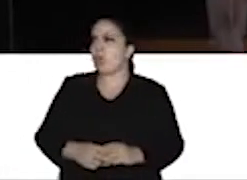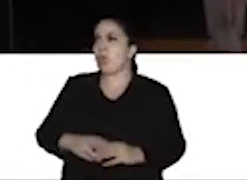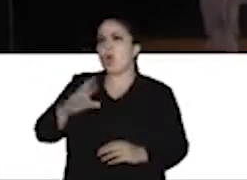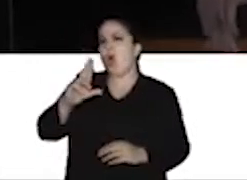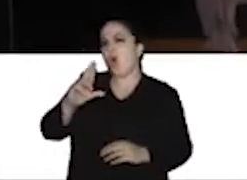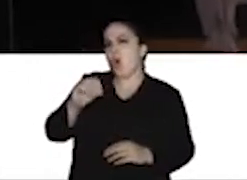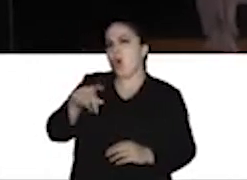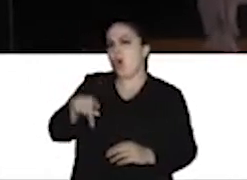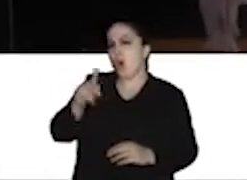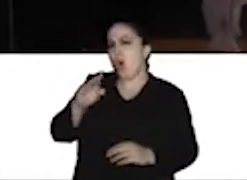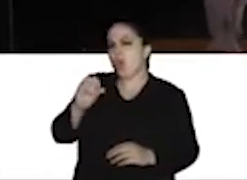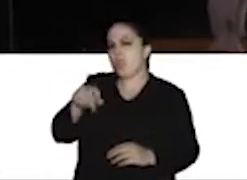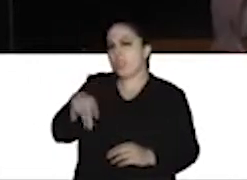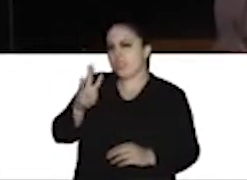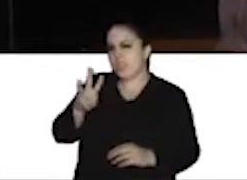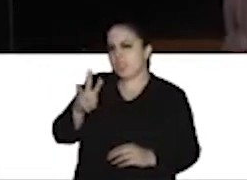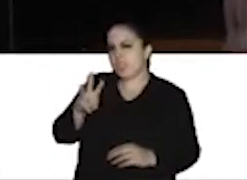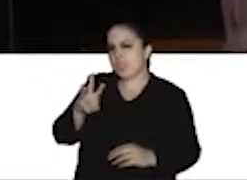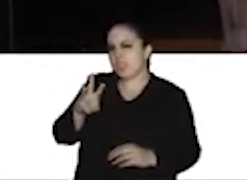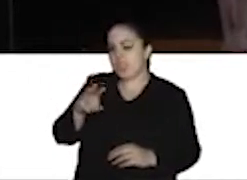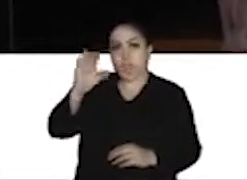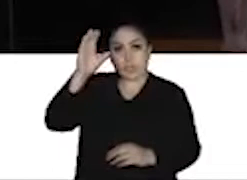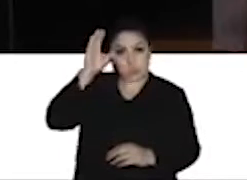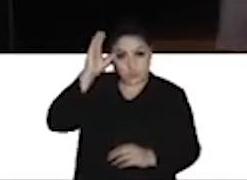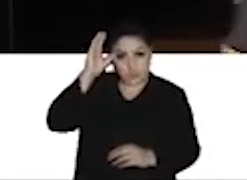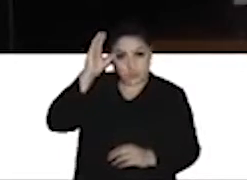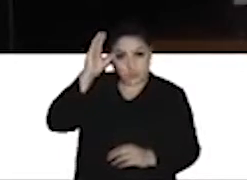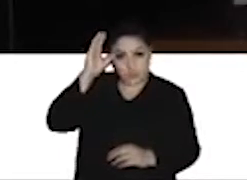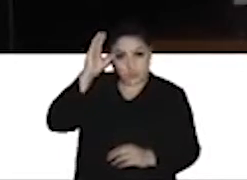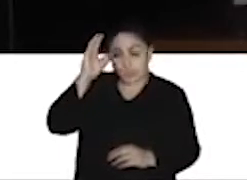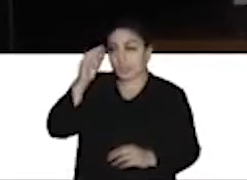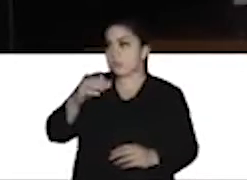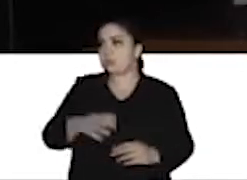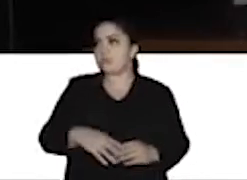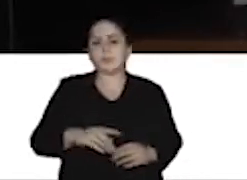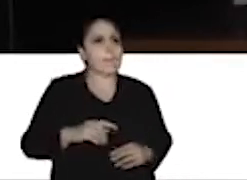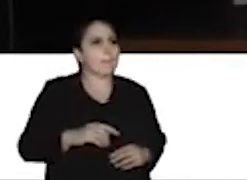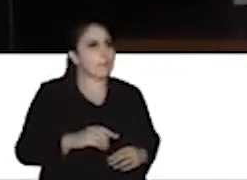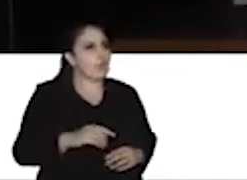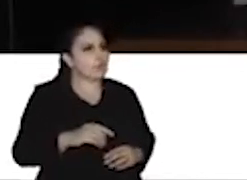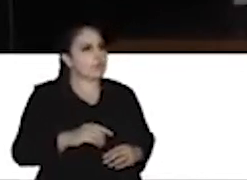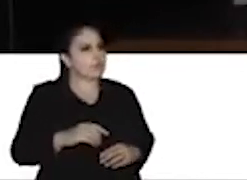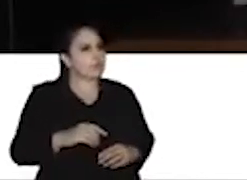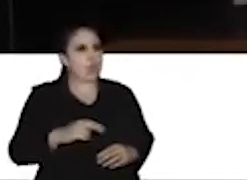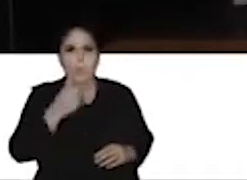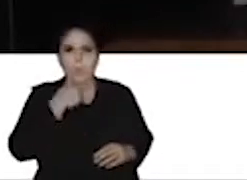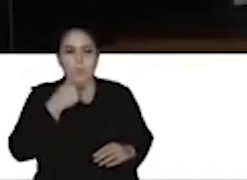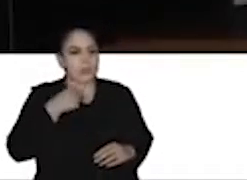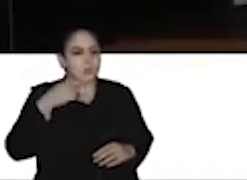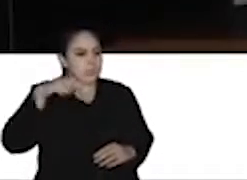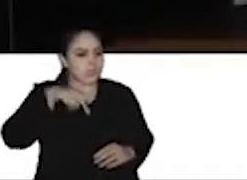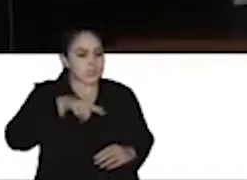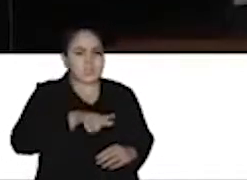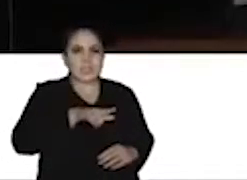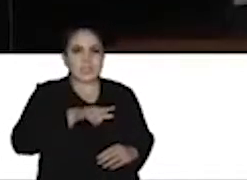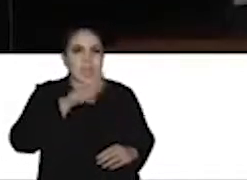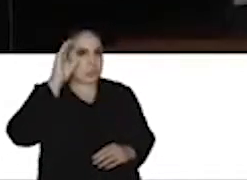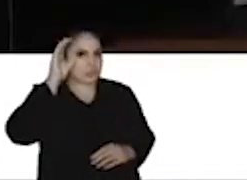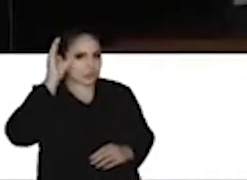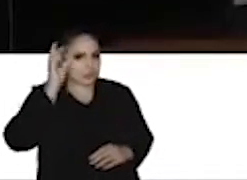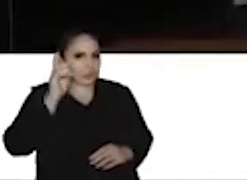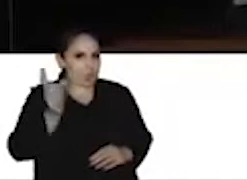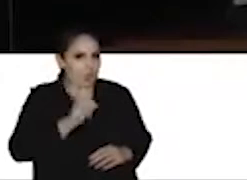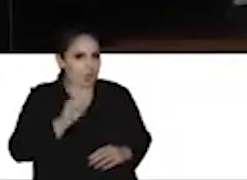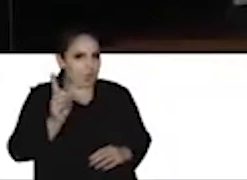Kong. Hong Kong, onde? Hong Kong, na China? Hong Kong, na China. Tu que Hong Kong, na China? Para com isso. Não pode pousar na China. Não, para que pousar na China. Não, é Hong